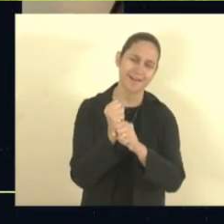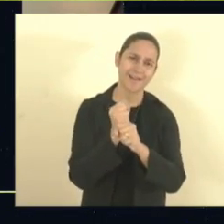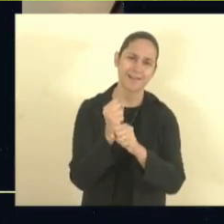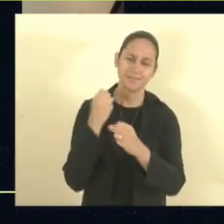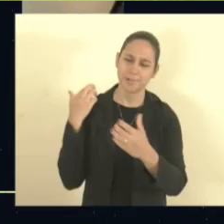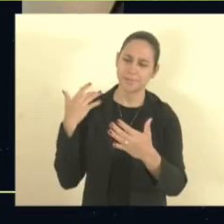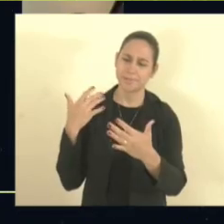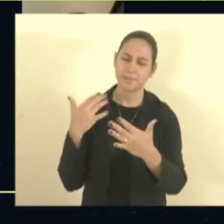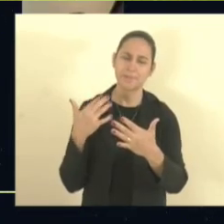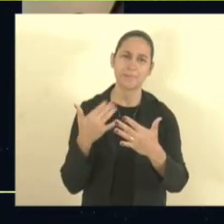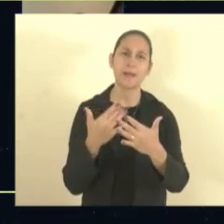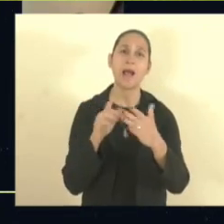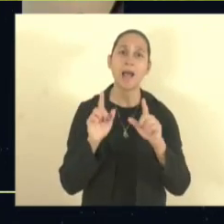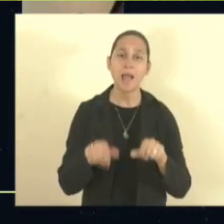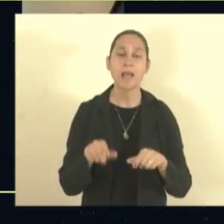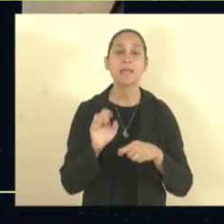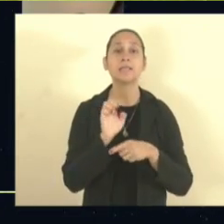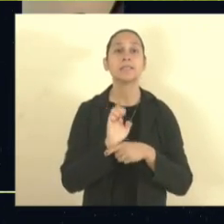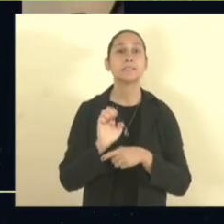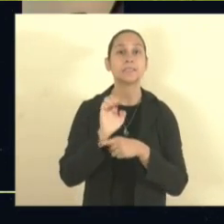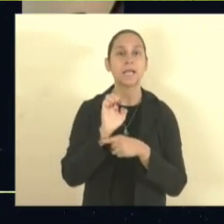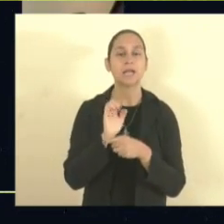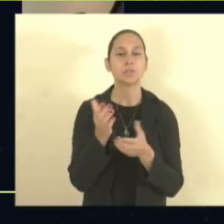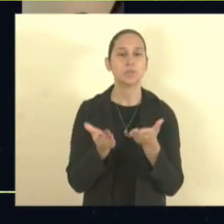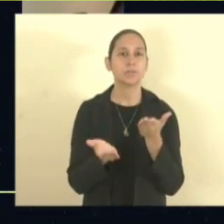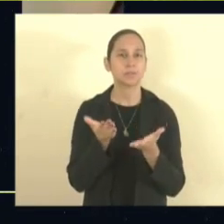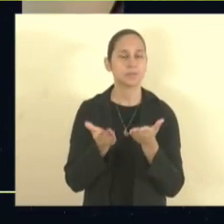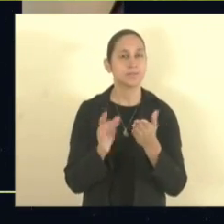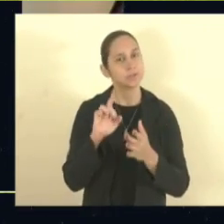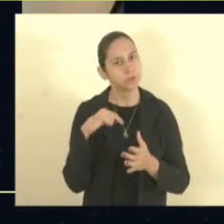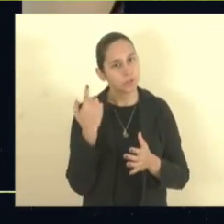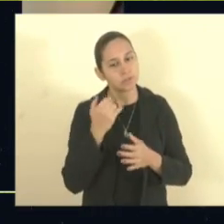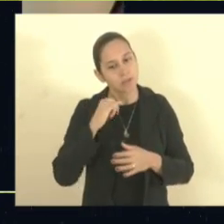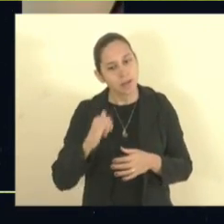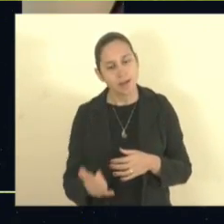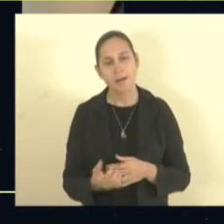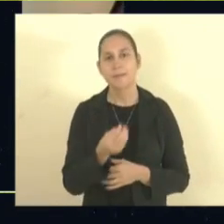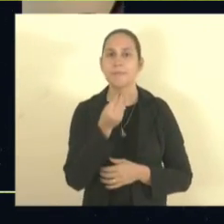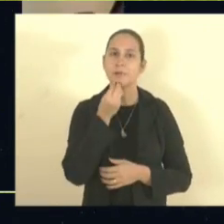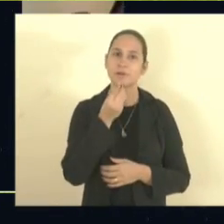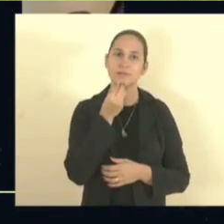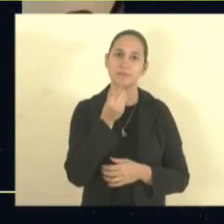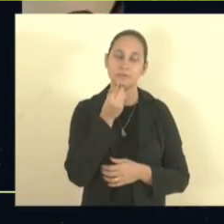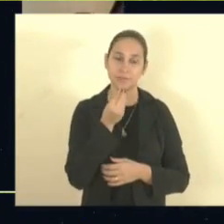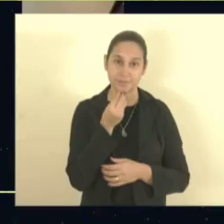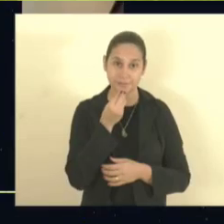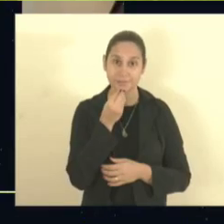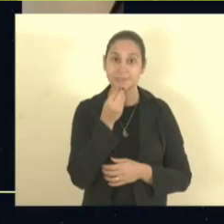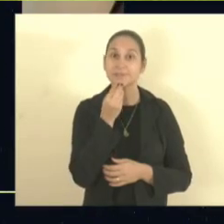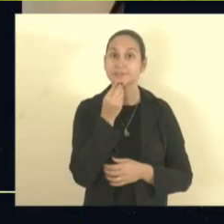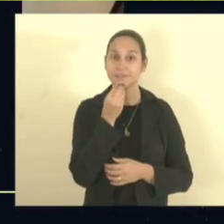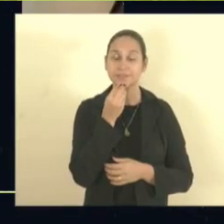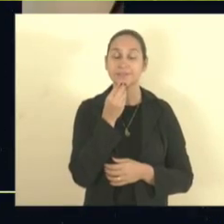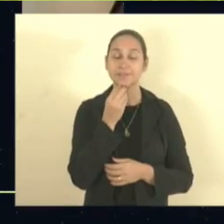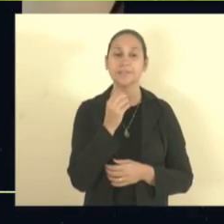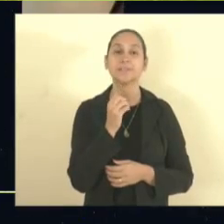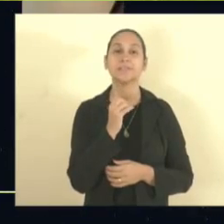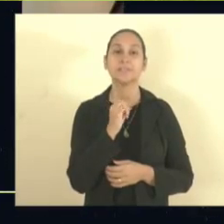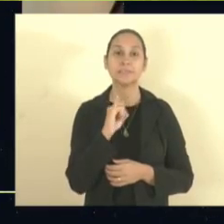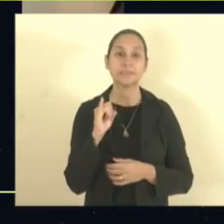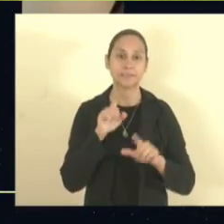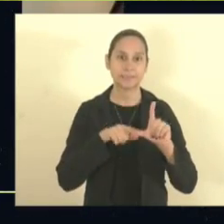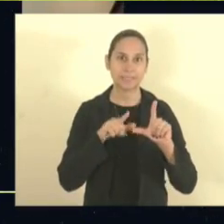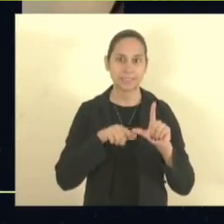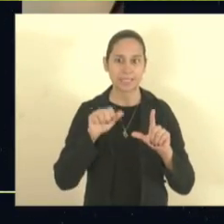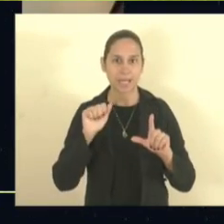é um Estado equilibrado e nós temos que aproveitar. Quando o Estado tem nota A e